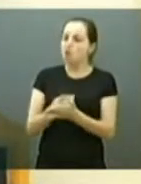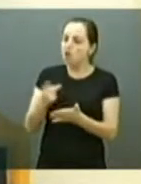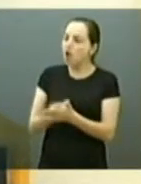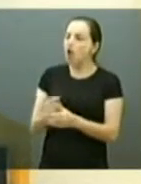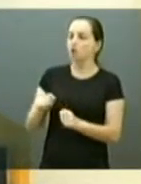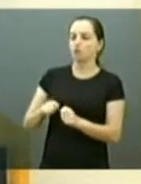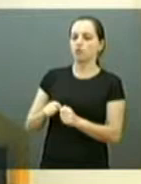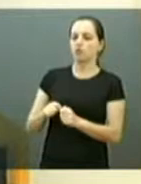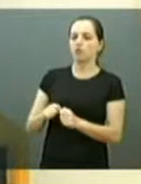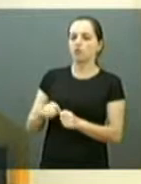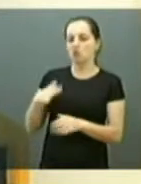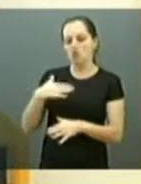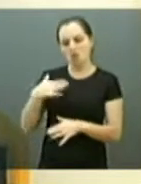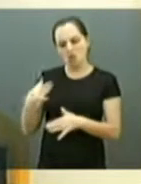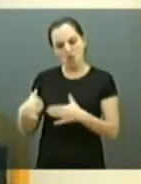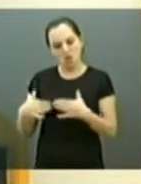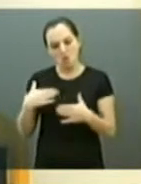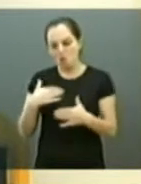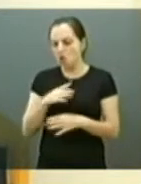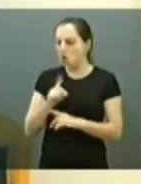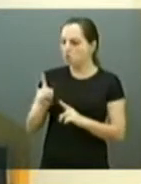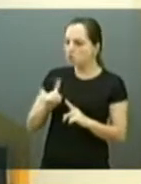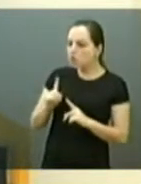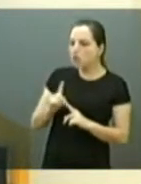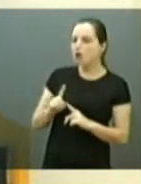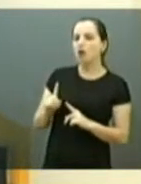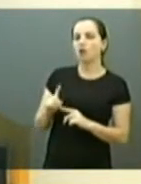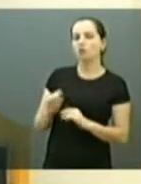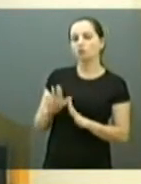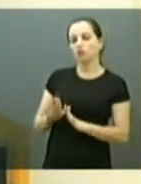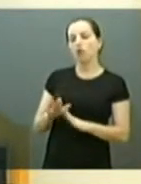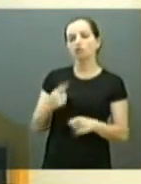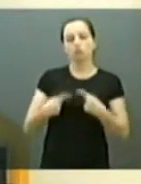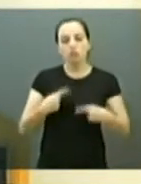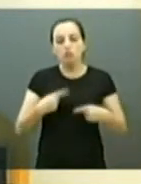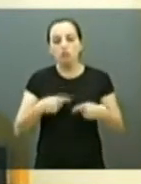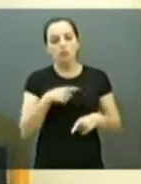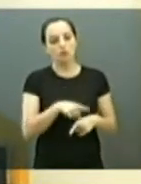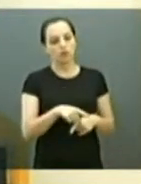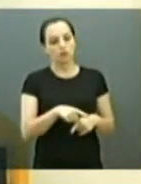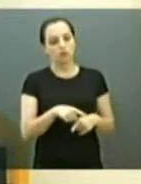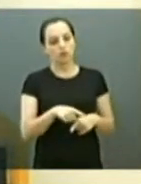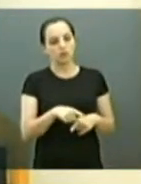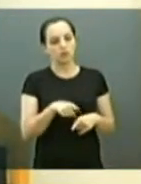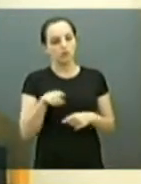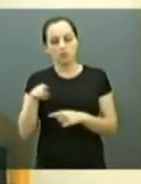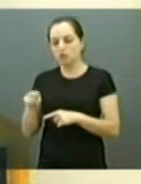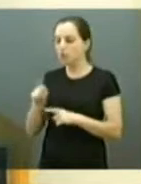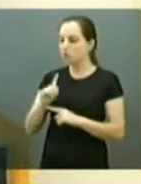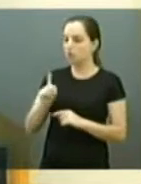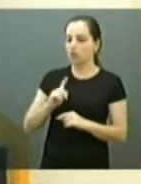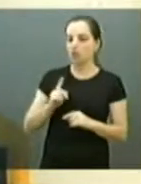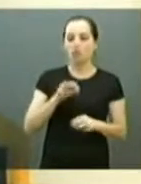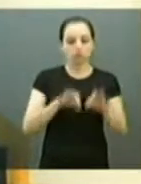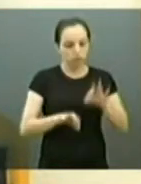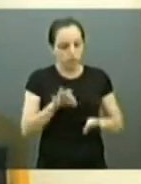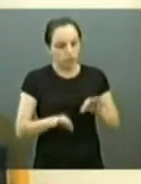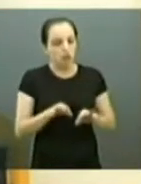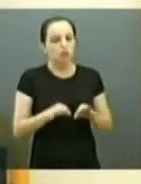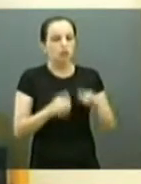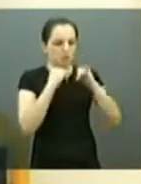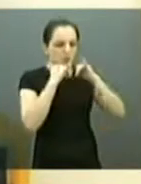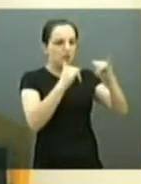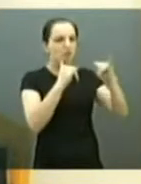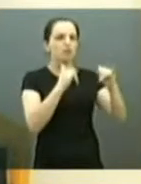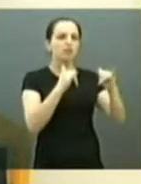Não, que, olha, que não sei o quê. Falei, Zezinho, eu não vou discutir isso com você, vou discutir isso aqui na Justiça. Você tinha uma informação correta e